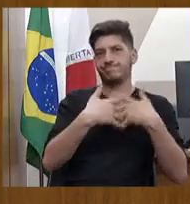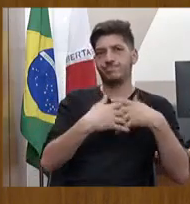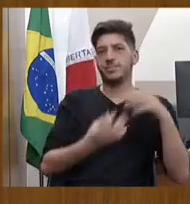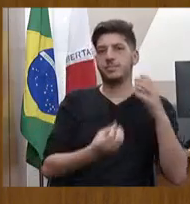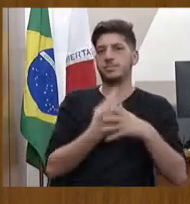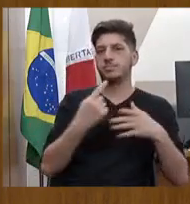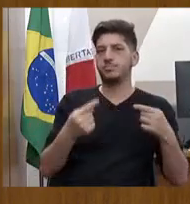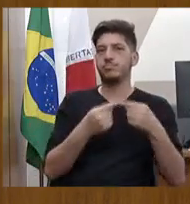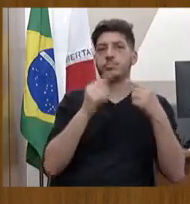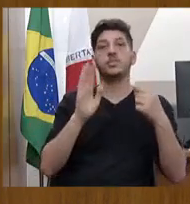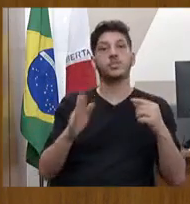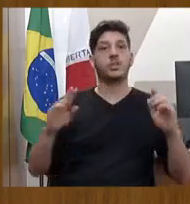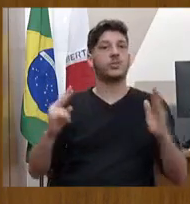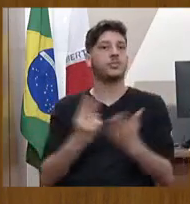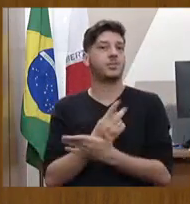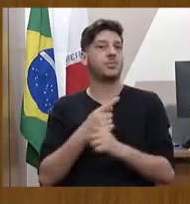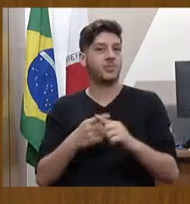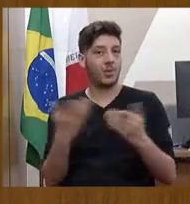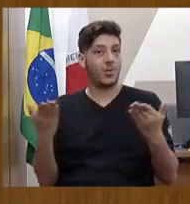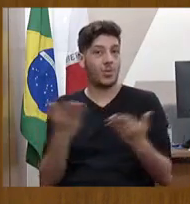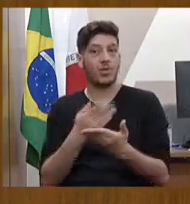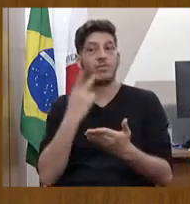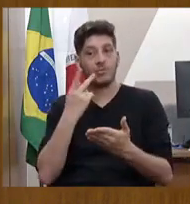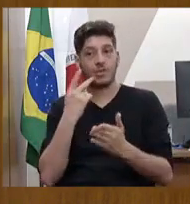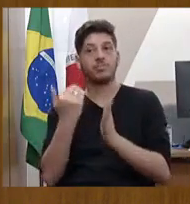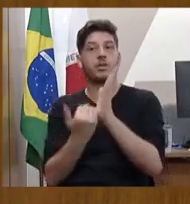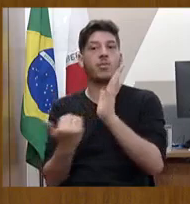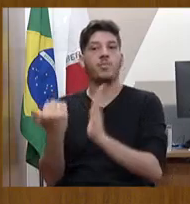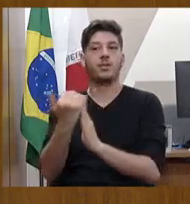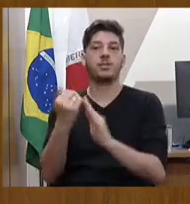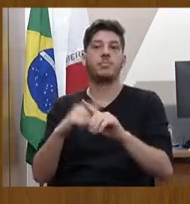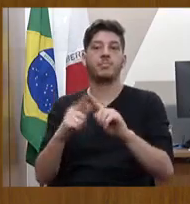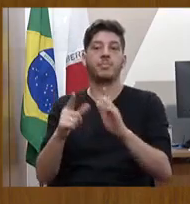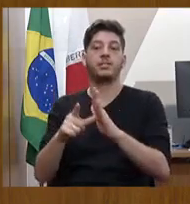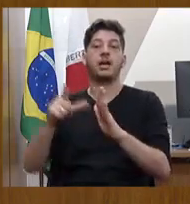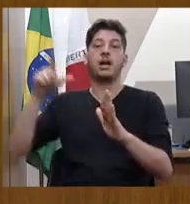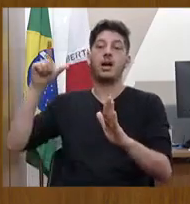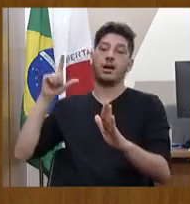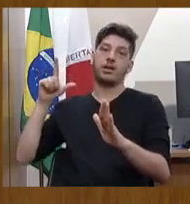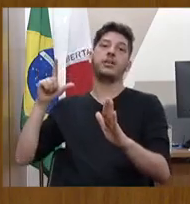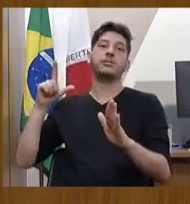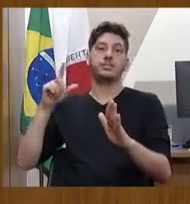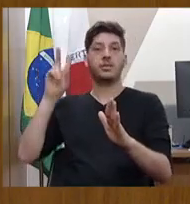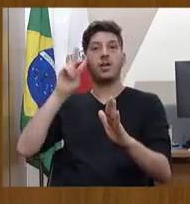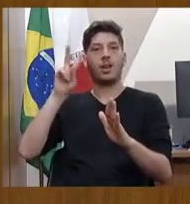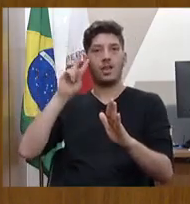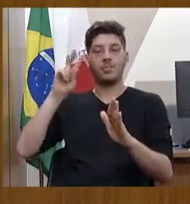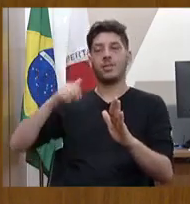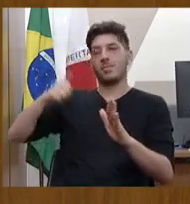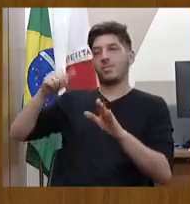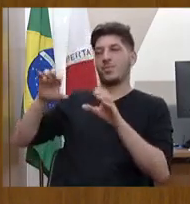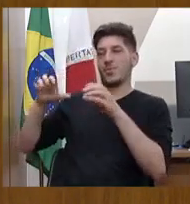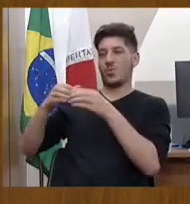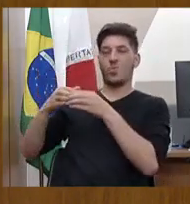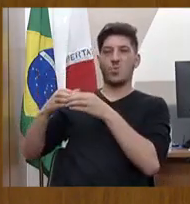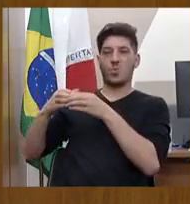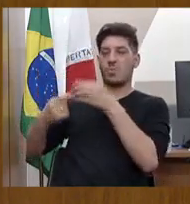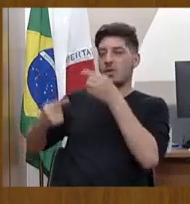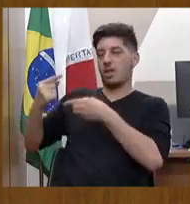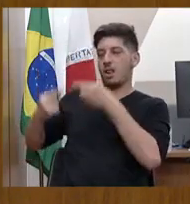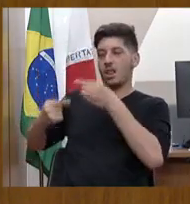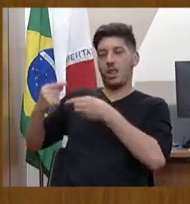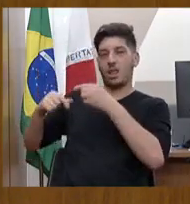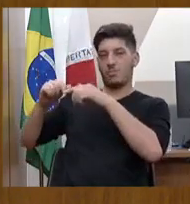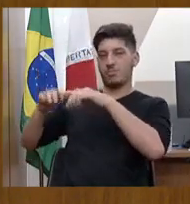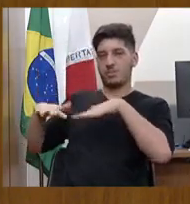porque hoje a gente fala de um aumento mais existiu um período que posterior aquela primeira audiência pública que nós temos